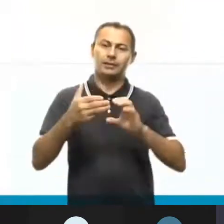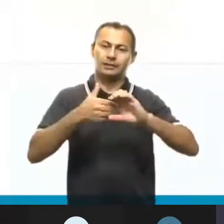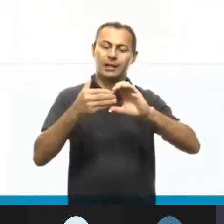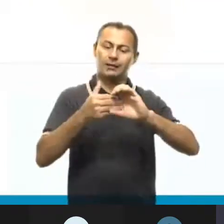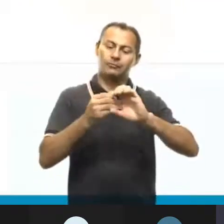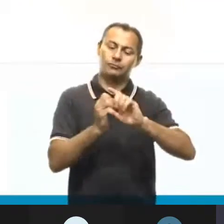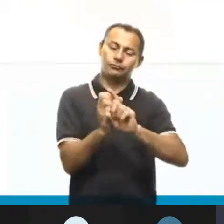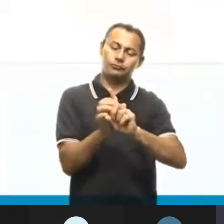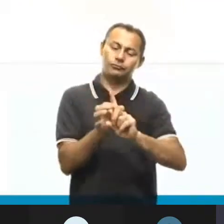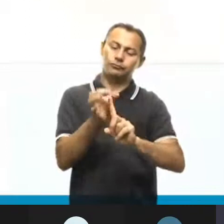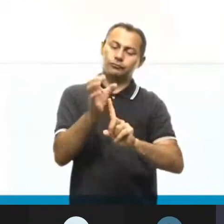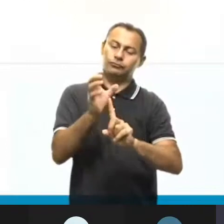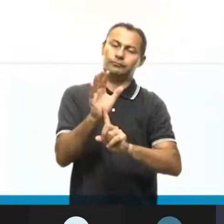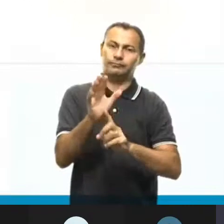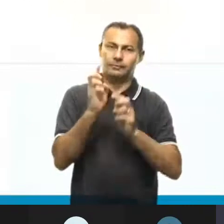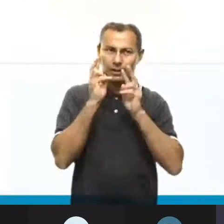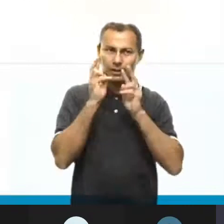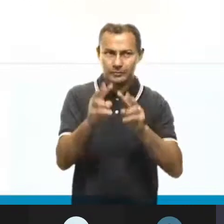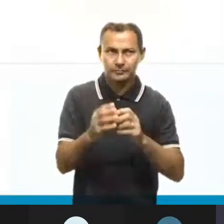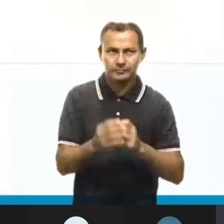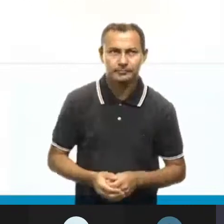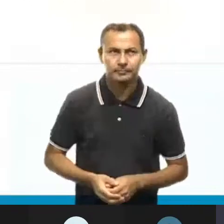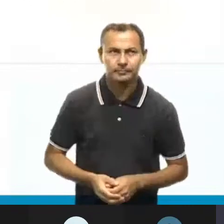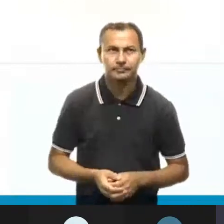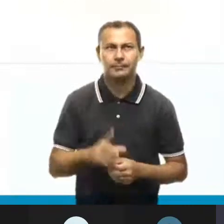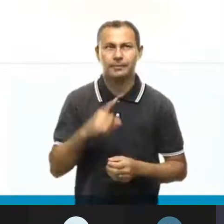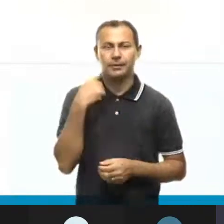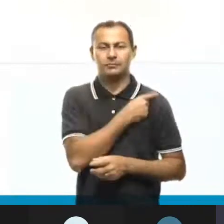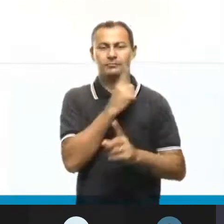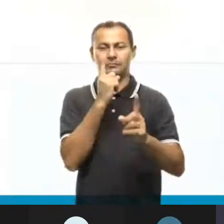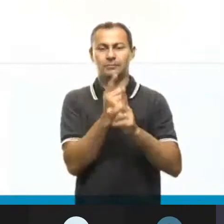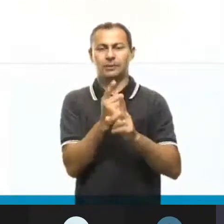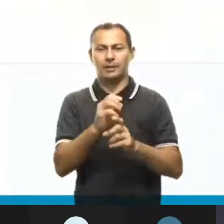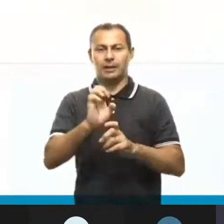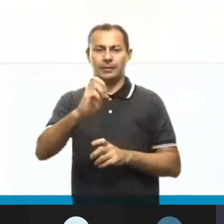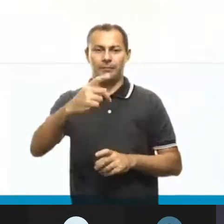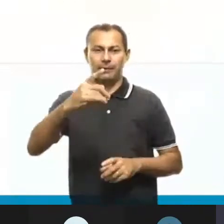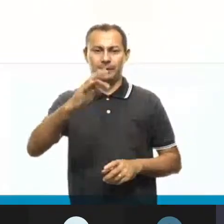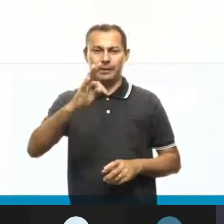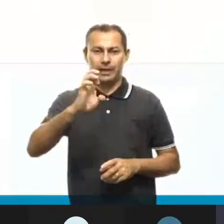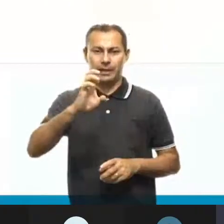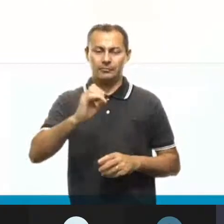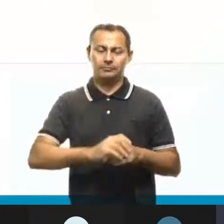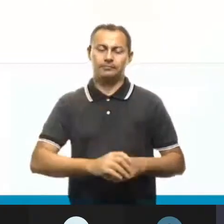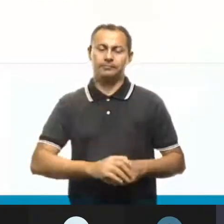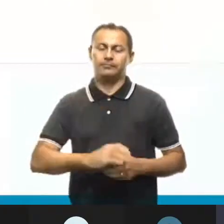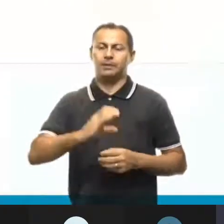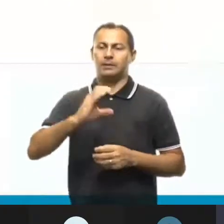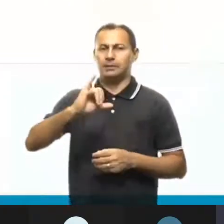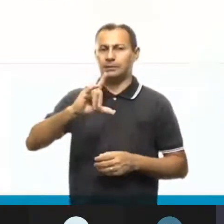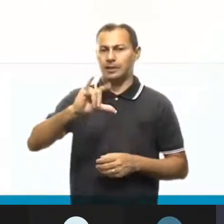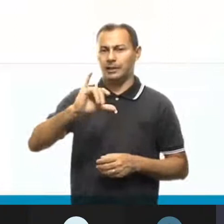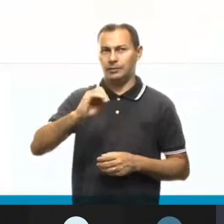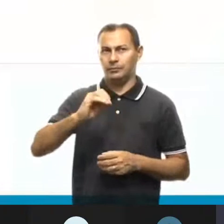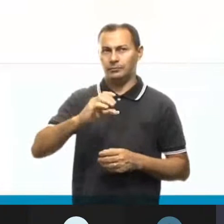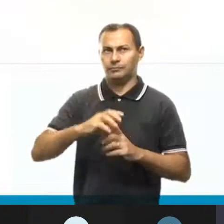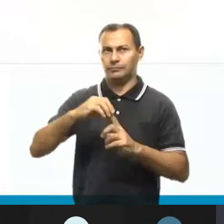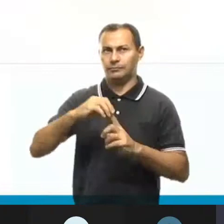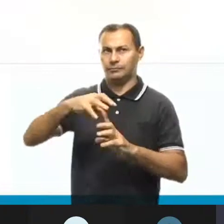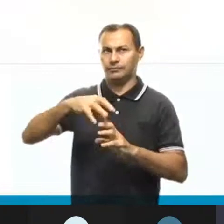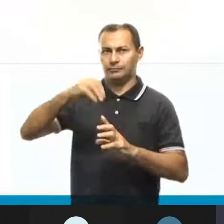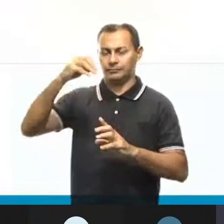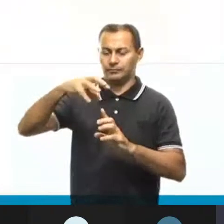temos ainda aqui nesse epitélio, né, nós encontramos nesse epitélio, além dos cílios que são aqui